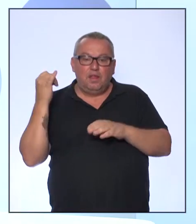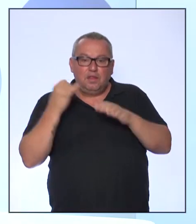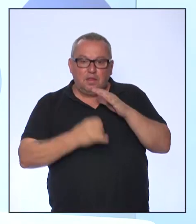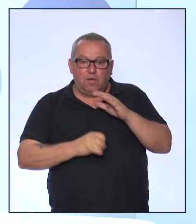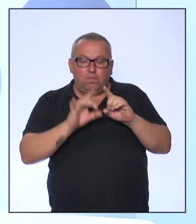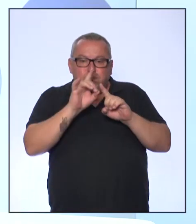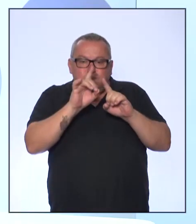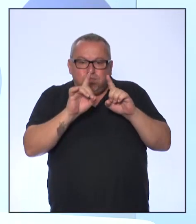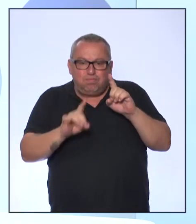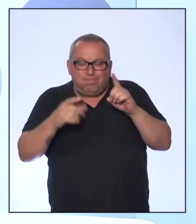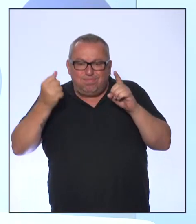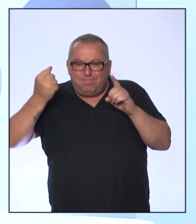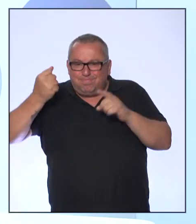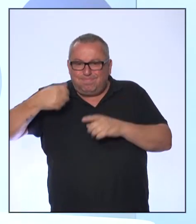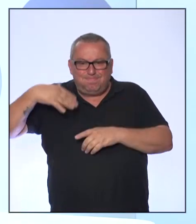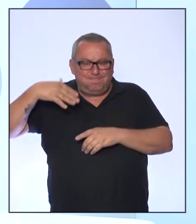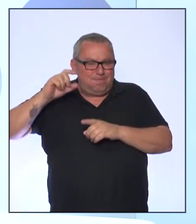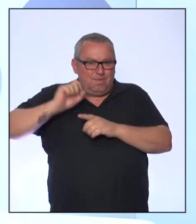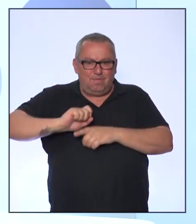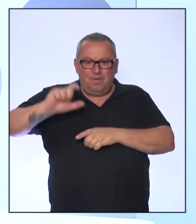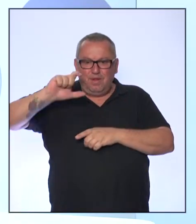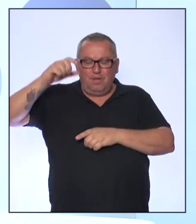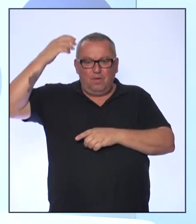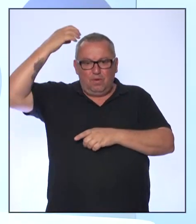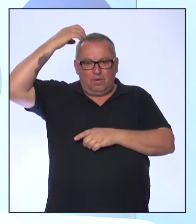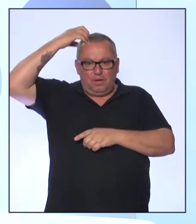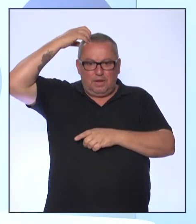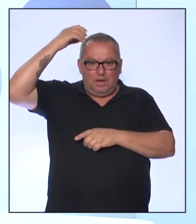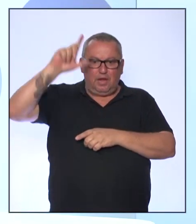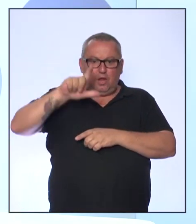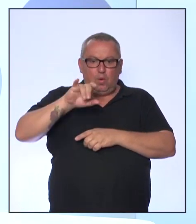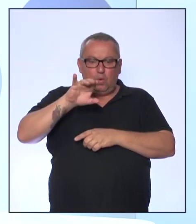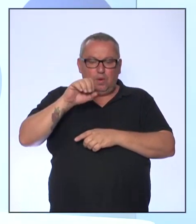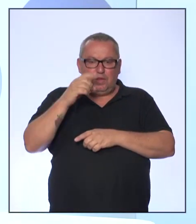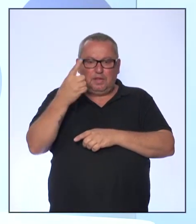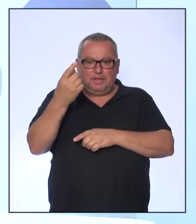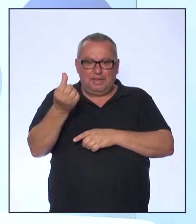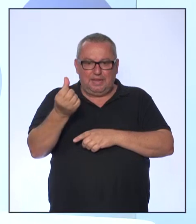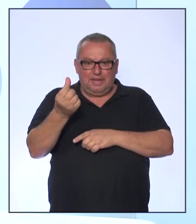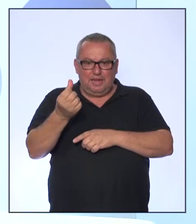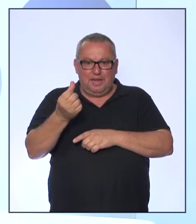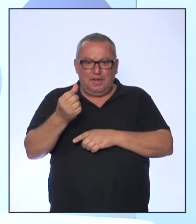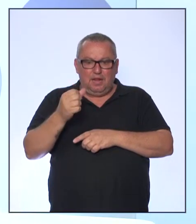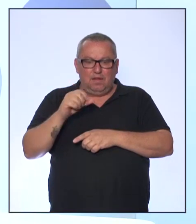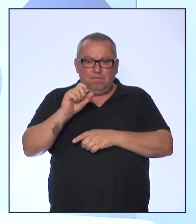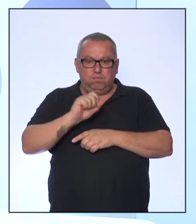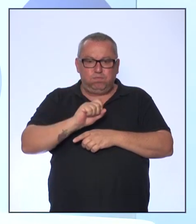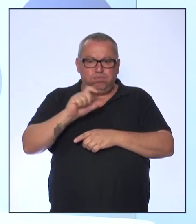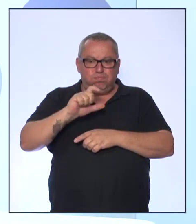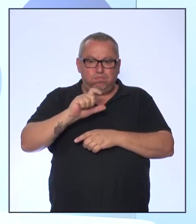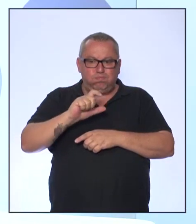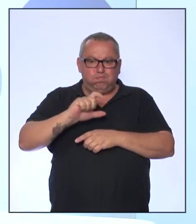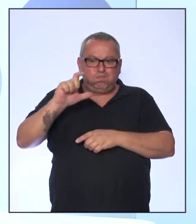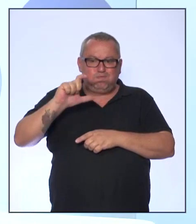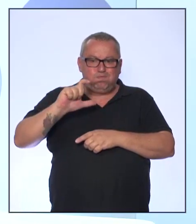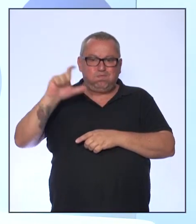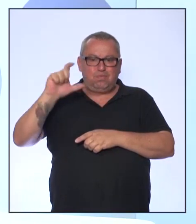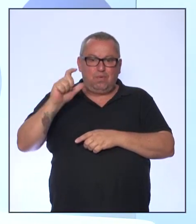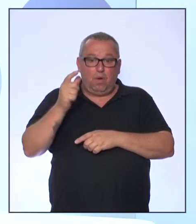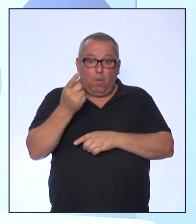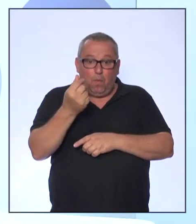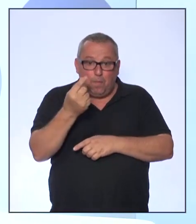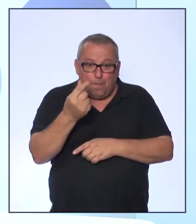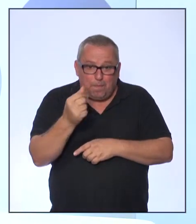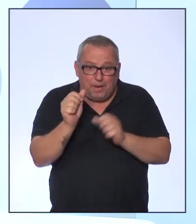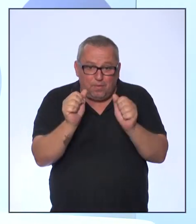devido à participação aí do rei Luís XVI em algumas guerras, ela se tornou tão alta que o preço do